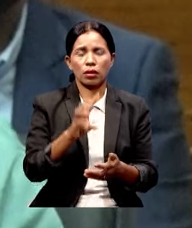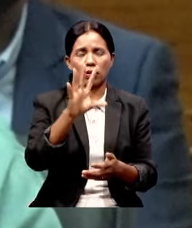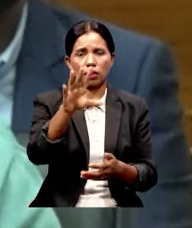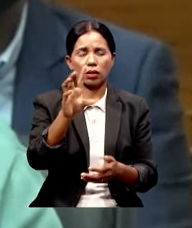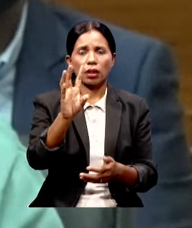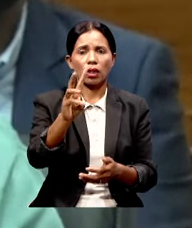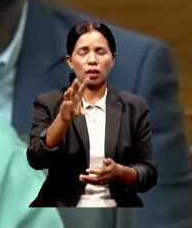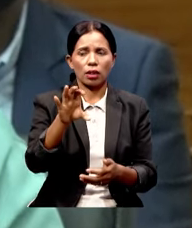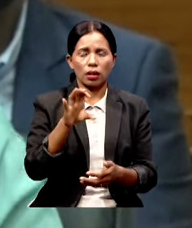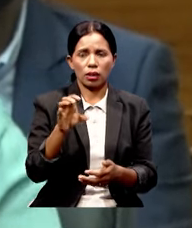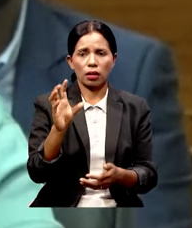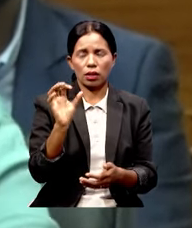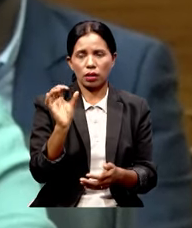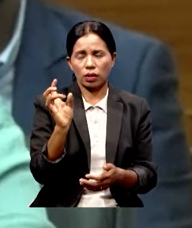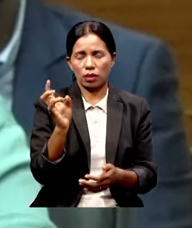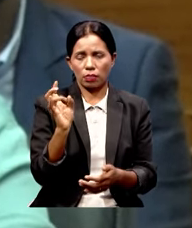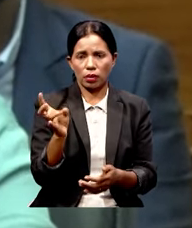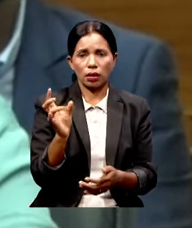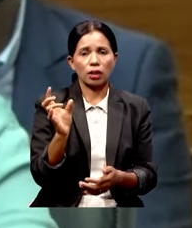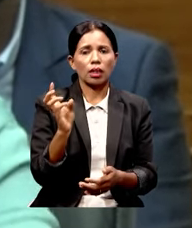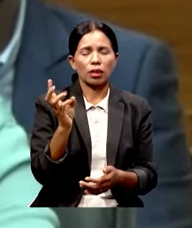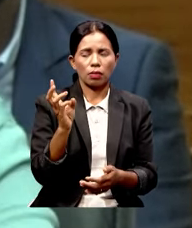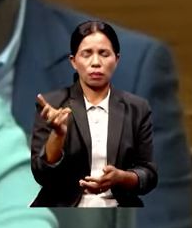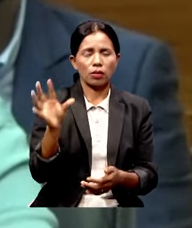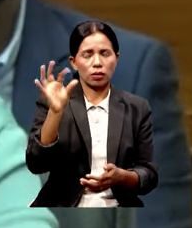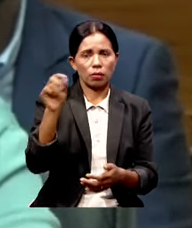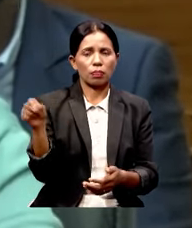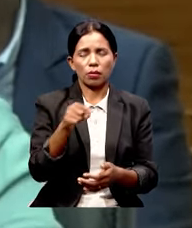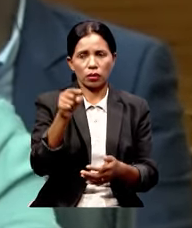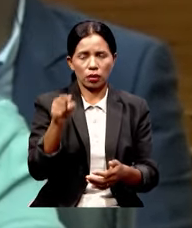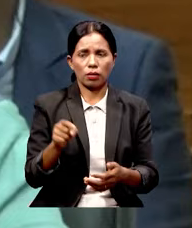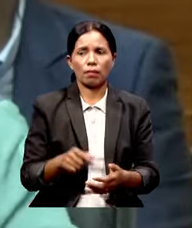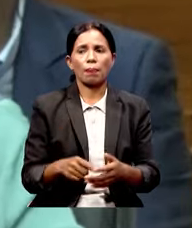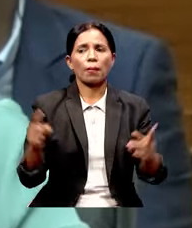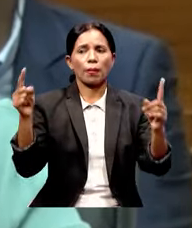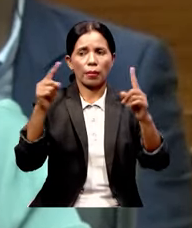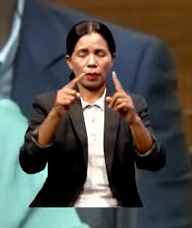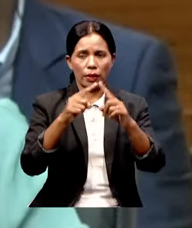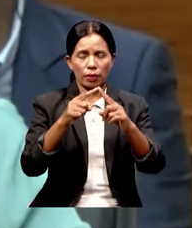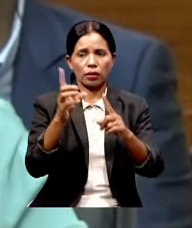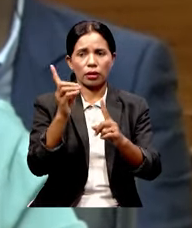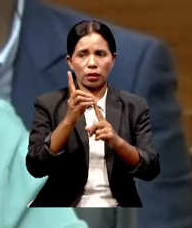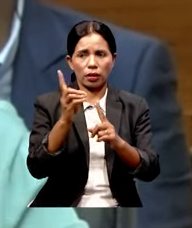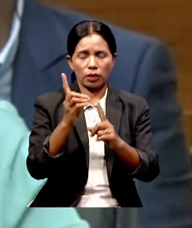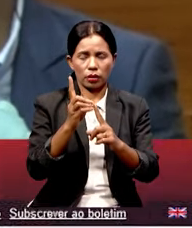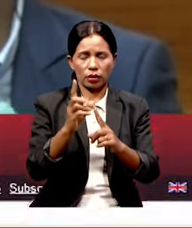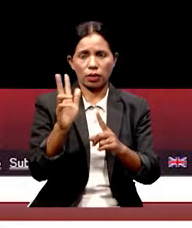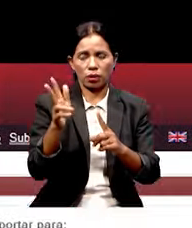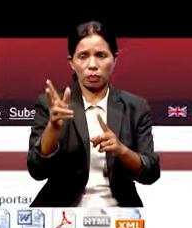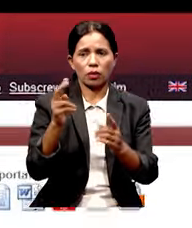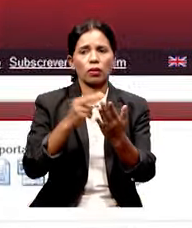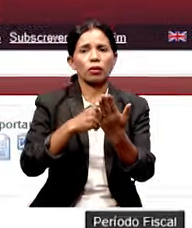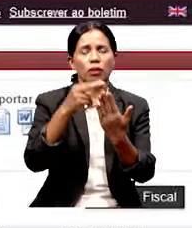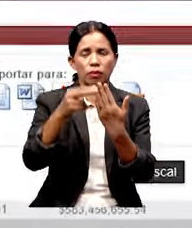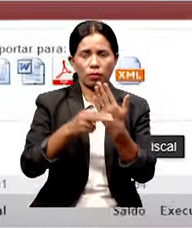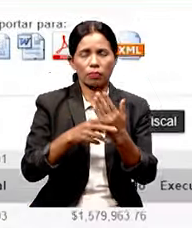1.176.374.631 k 69% execução orçamento to dia 30 de novembro.